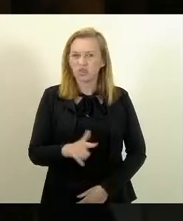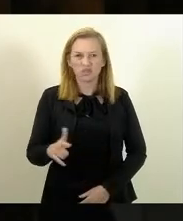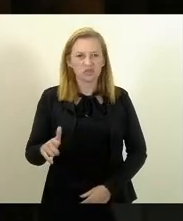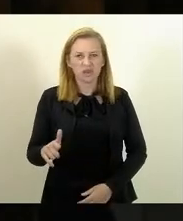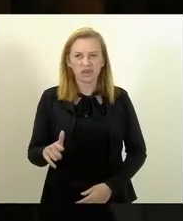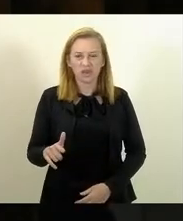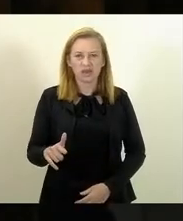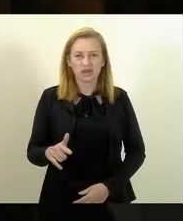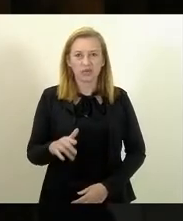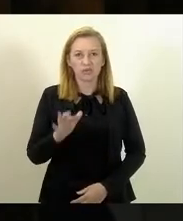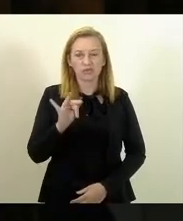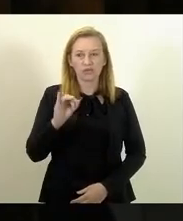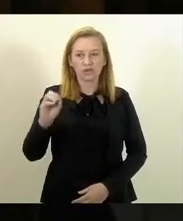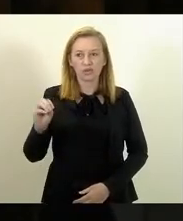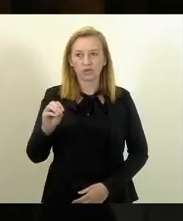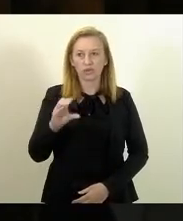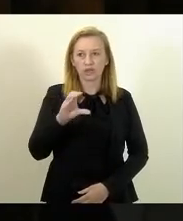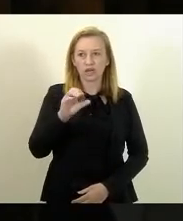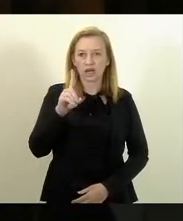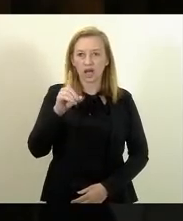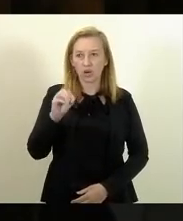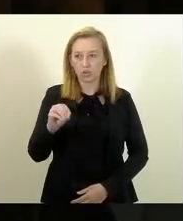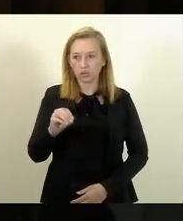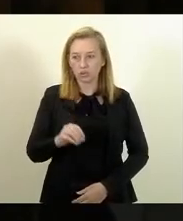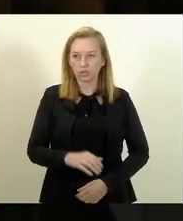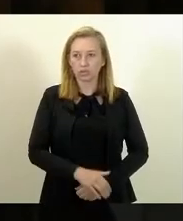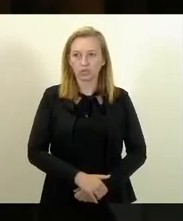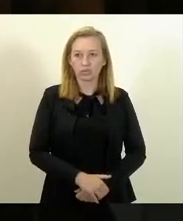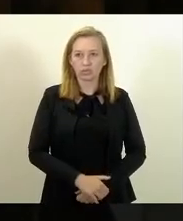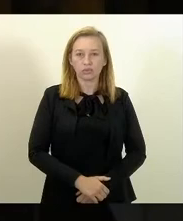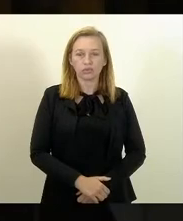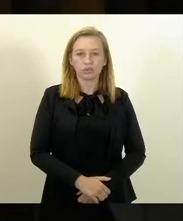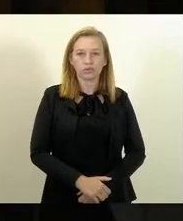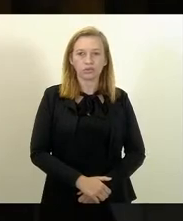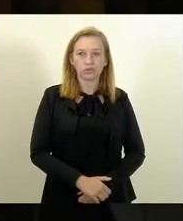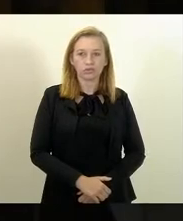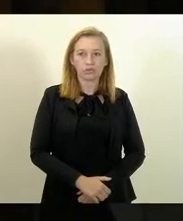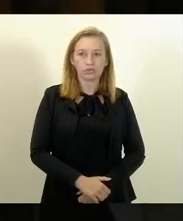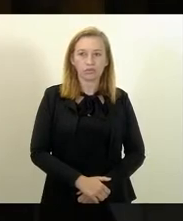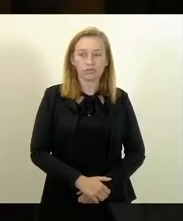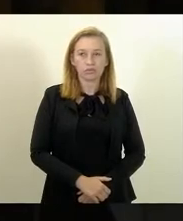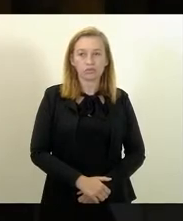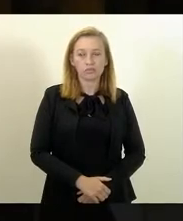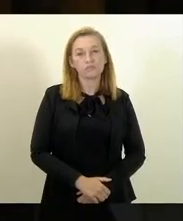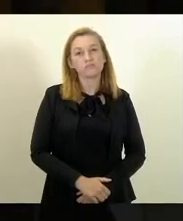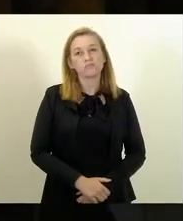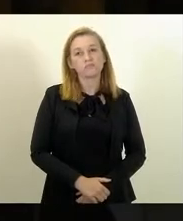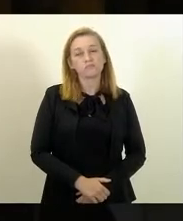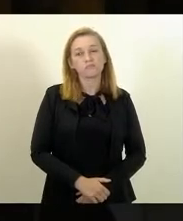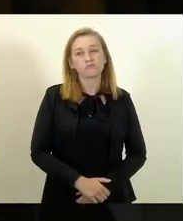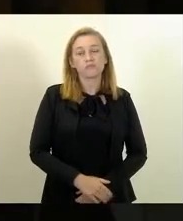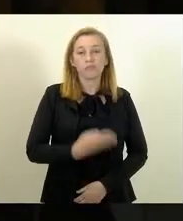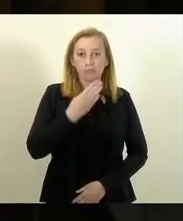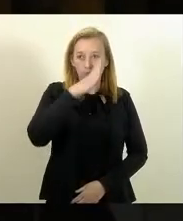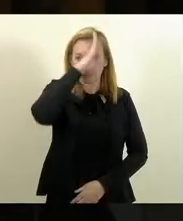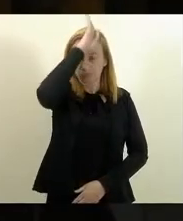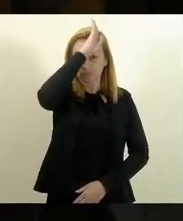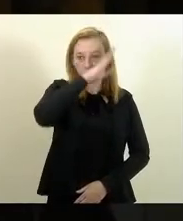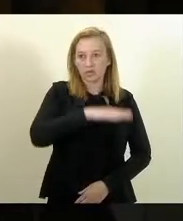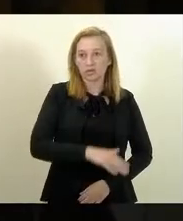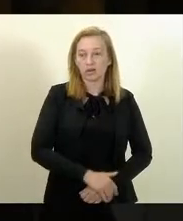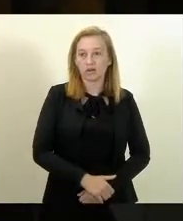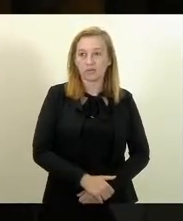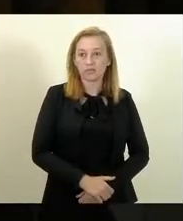de caldo, aí o Centrão larga o osso. Mas como Bolsonaro ainda tem